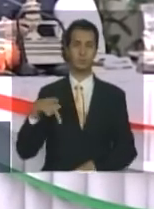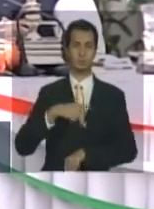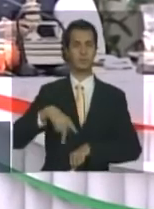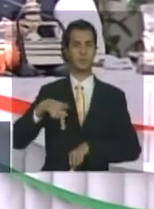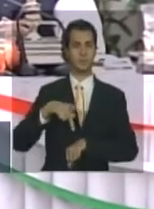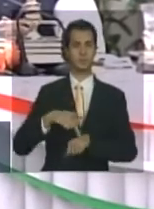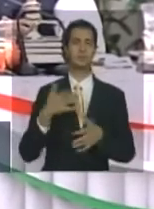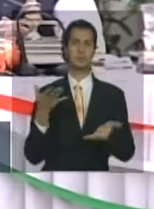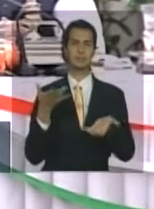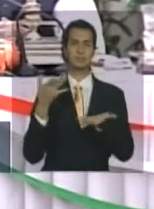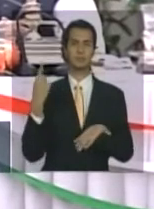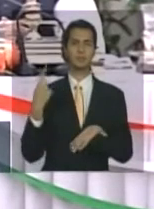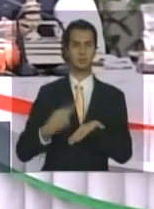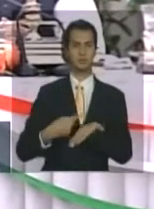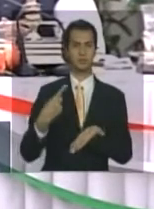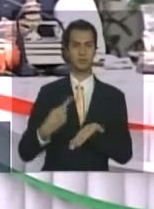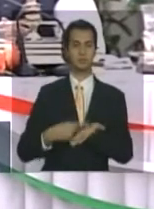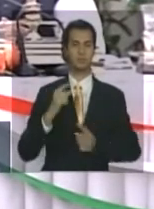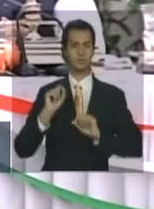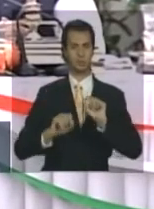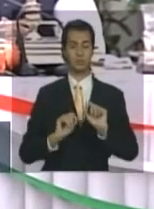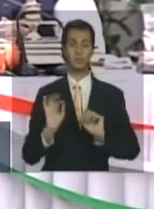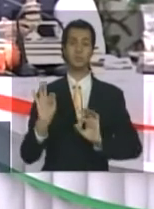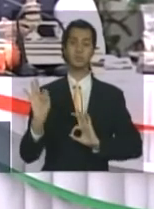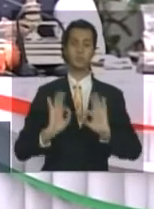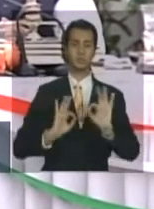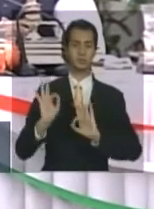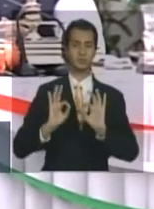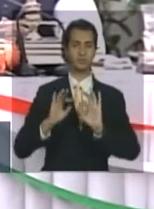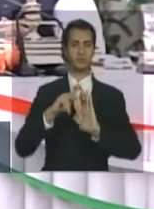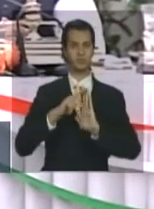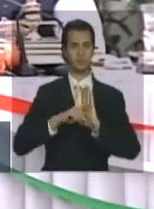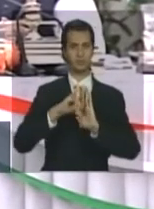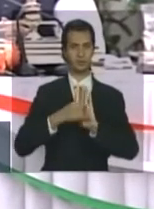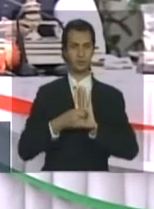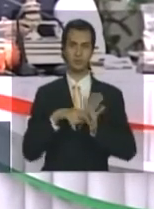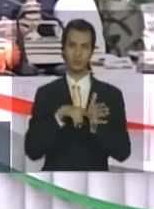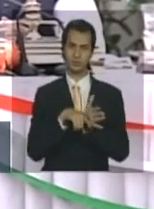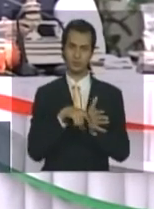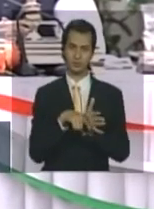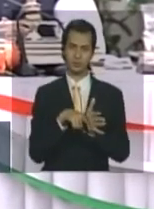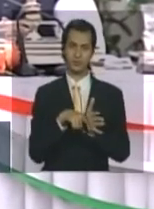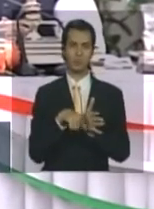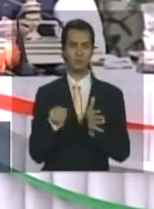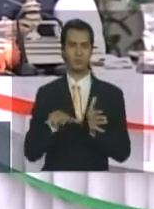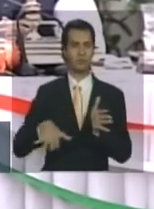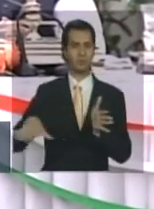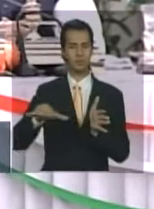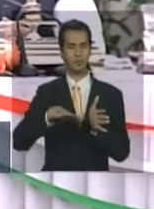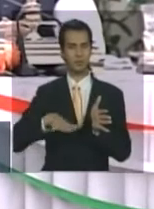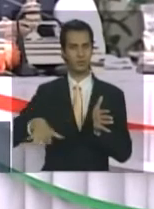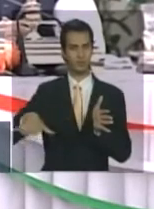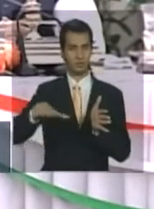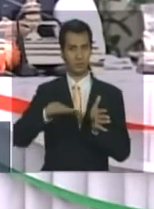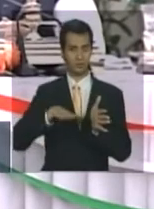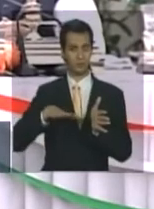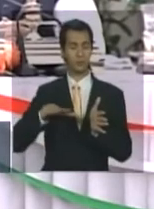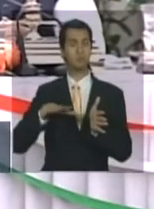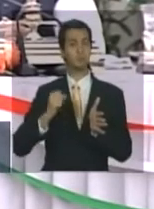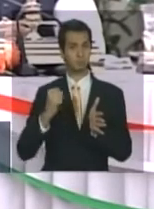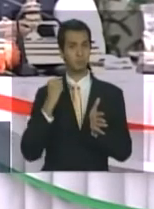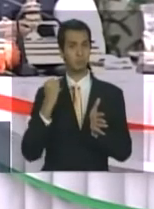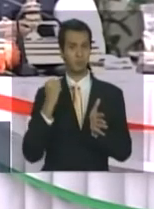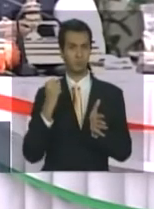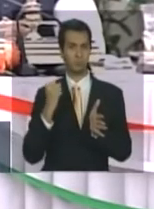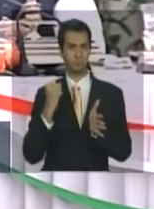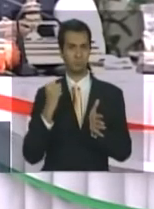para concretização de projetos de pesquisa e setores e desenvolvimento em setores de forte